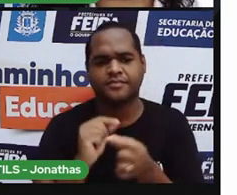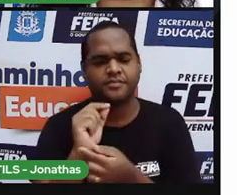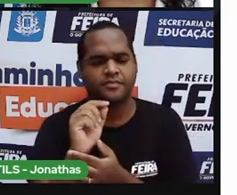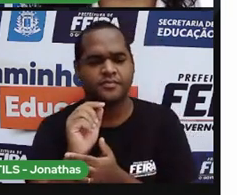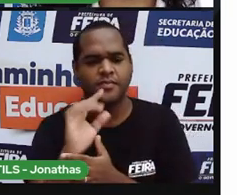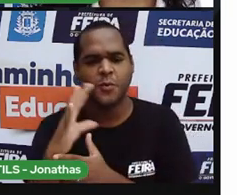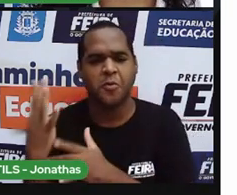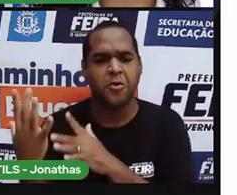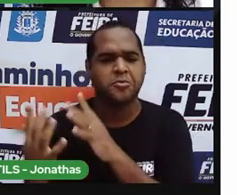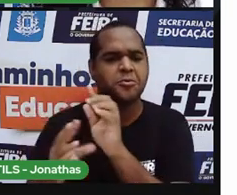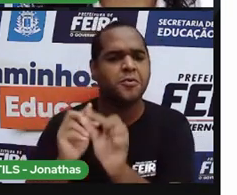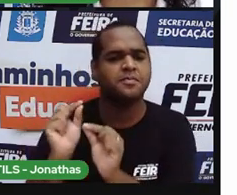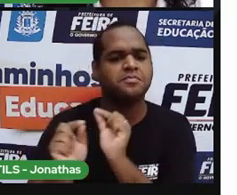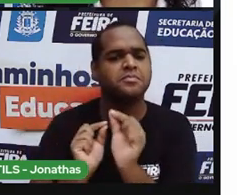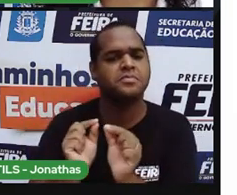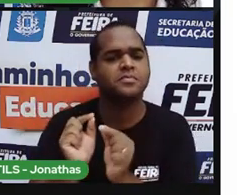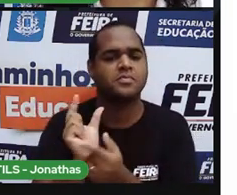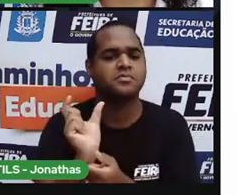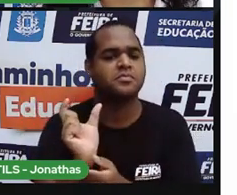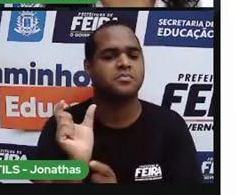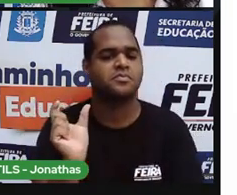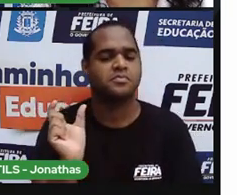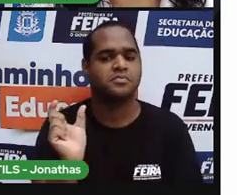próxima palavrinha?